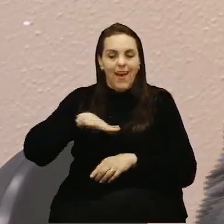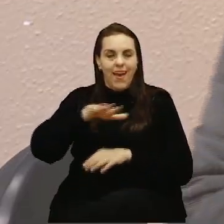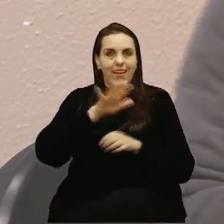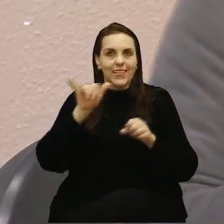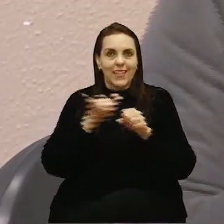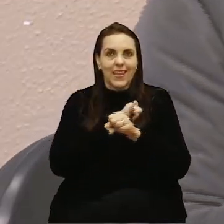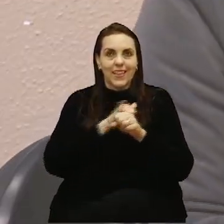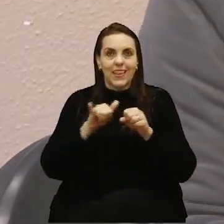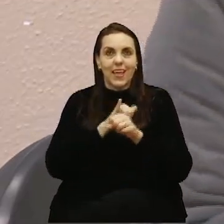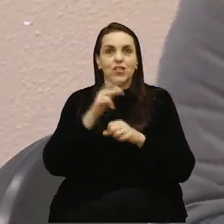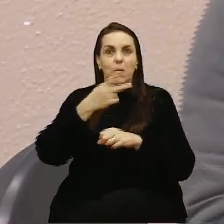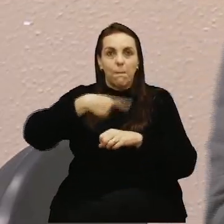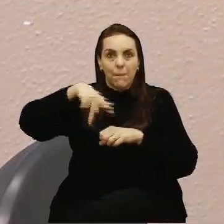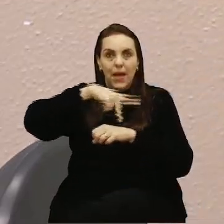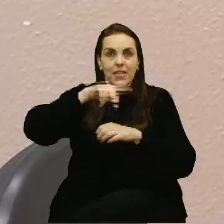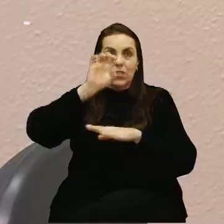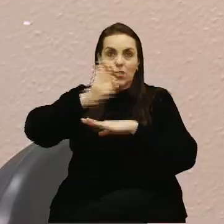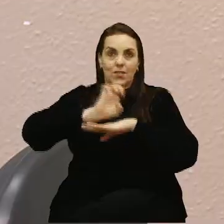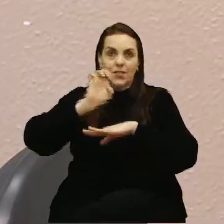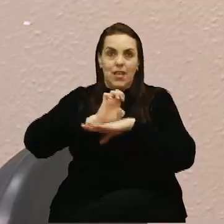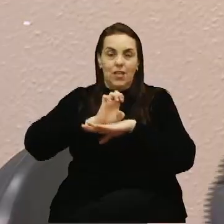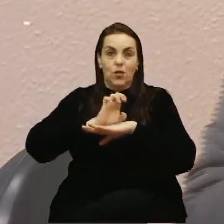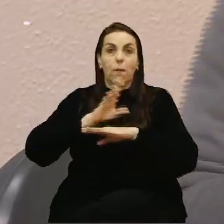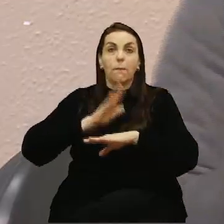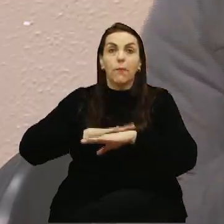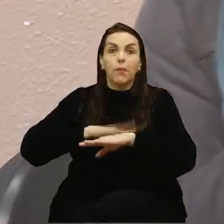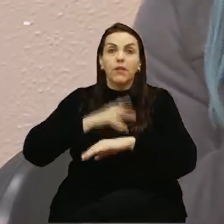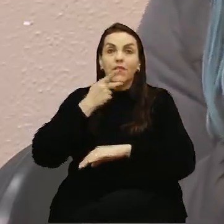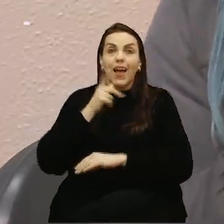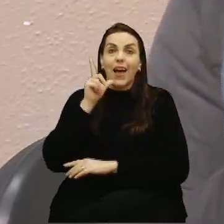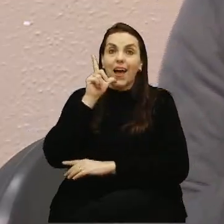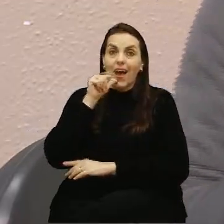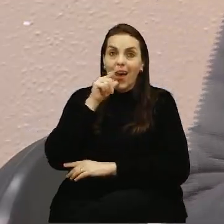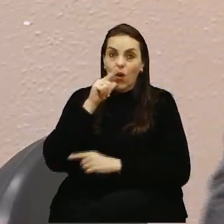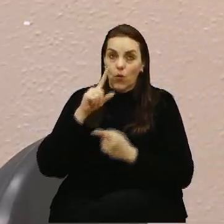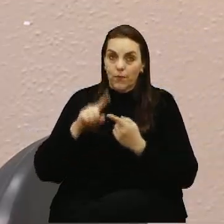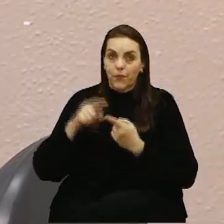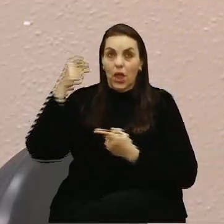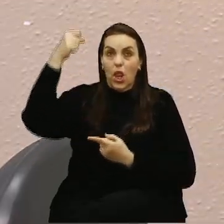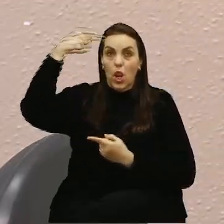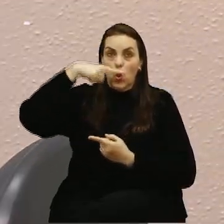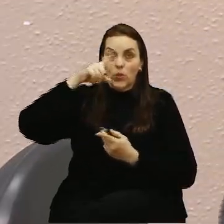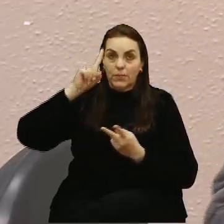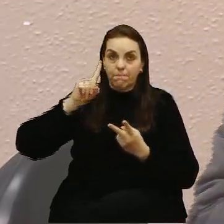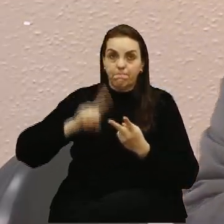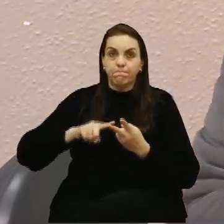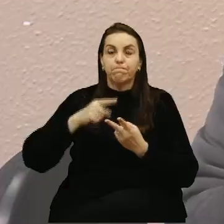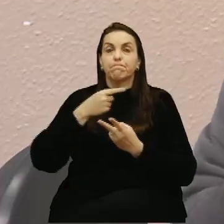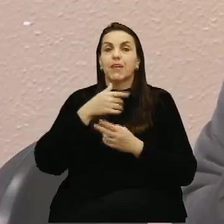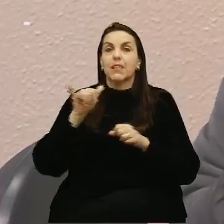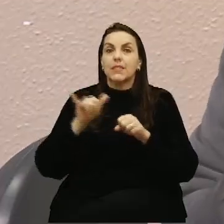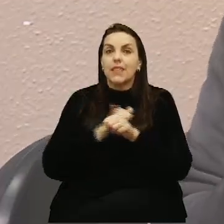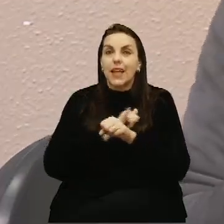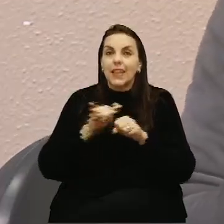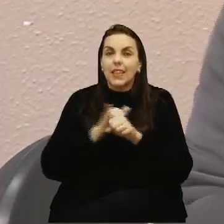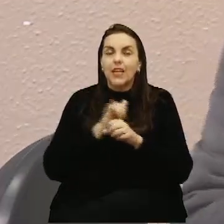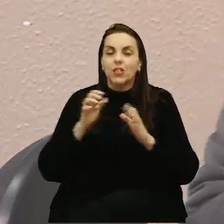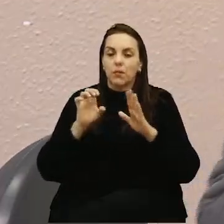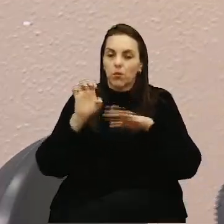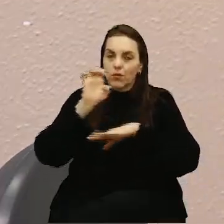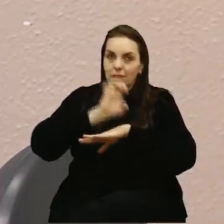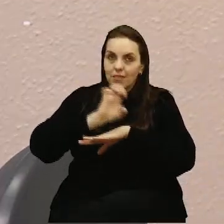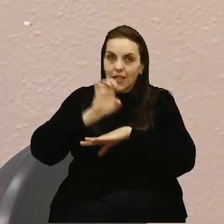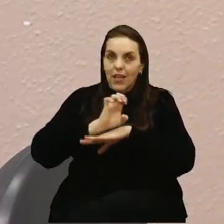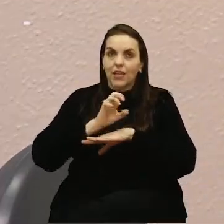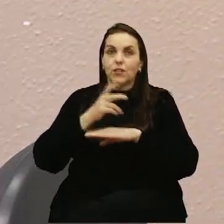do nosso país, do nosso estado. Quando a gente fala de água, quando a gente fala de luz, quando a gente fala dessas questões estratégicas para o estado e